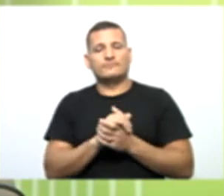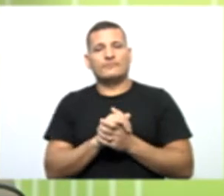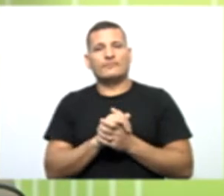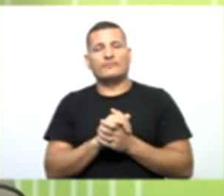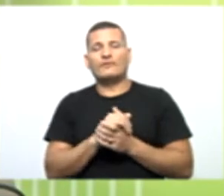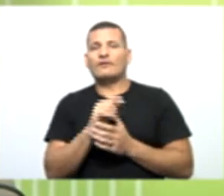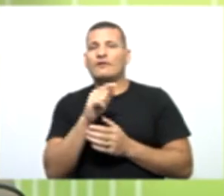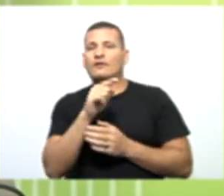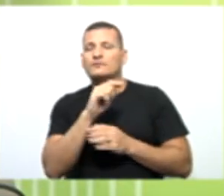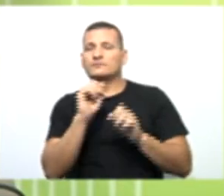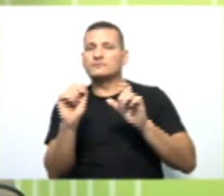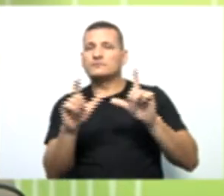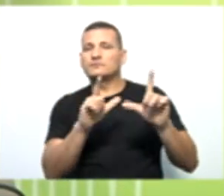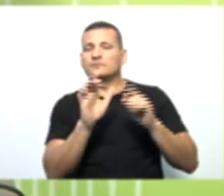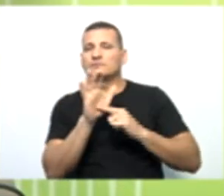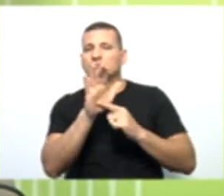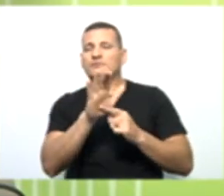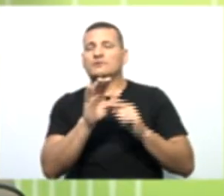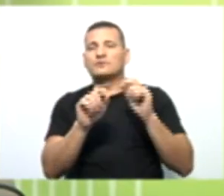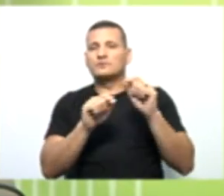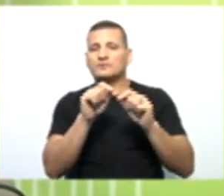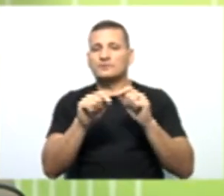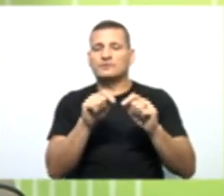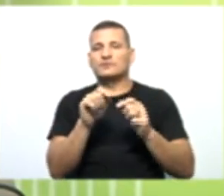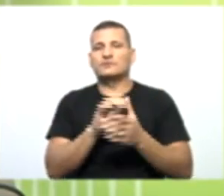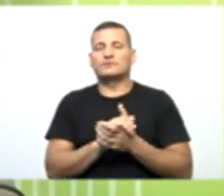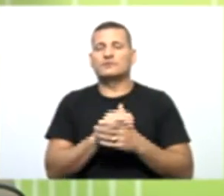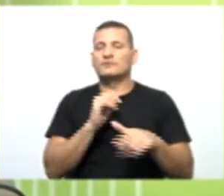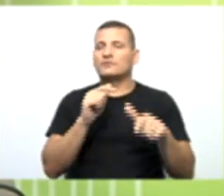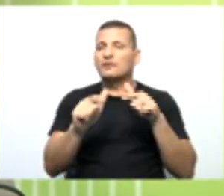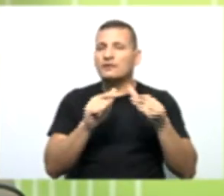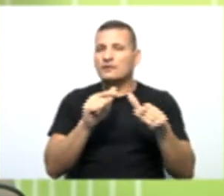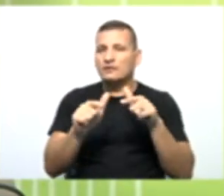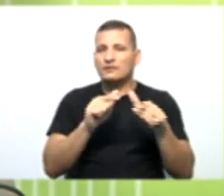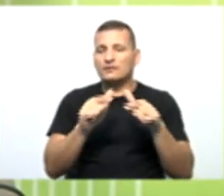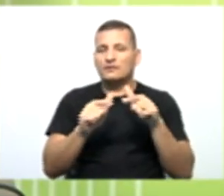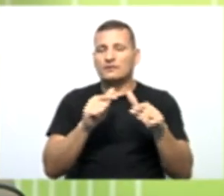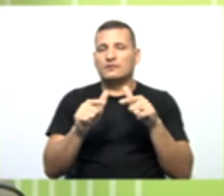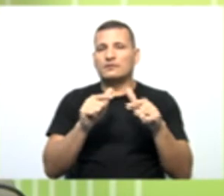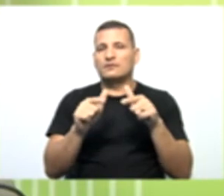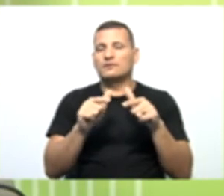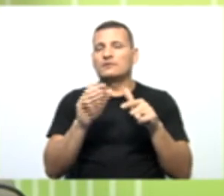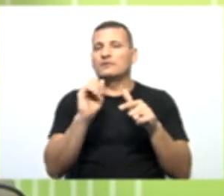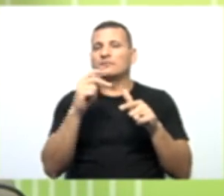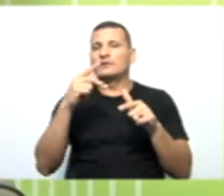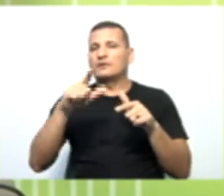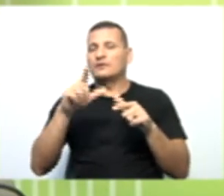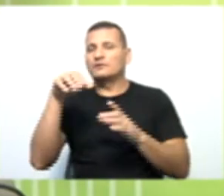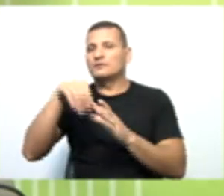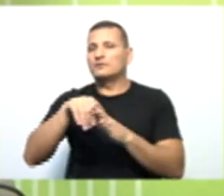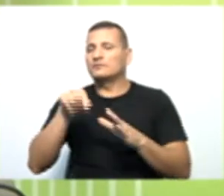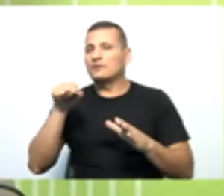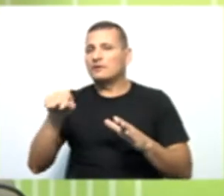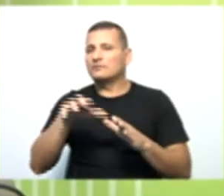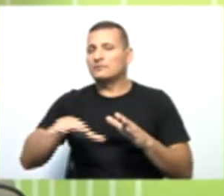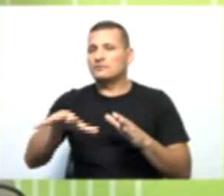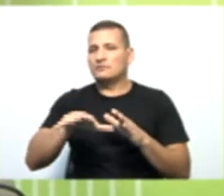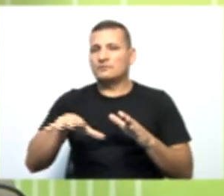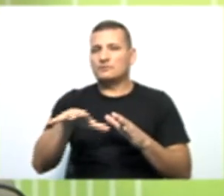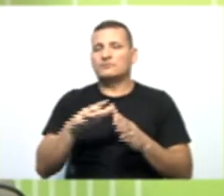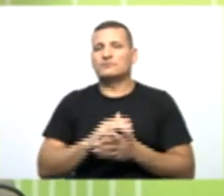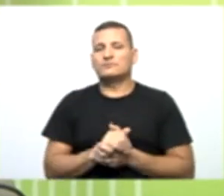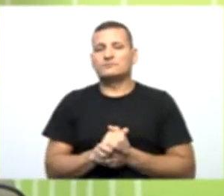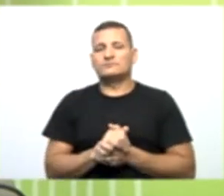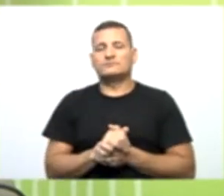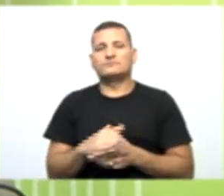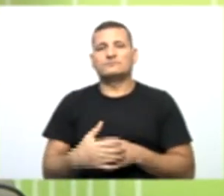nossa ideia aqui do que é a atividade do arranjo produtivo local